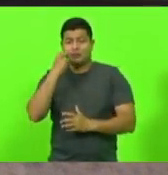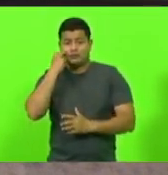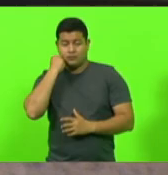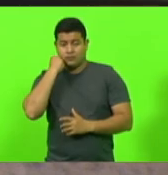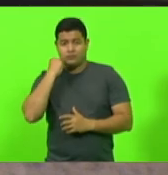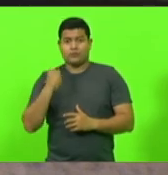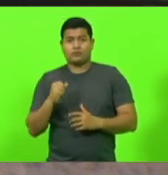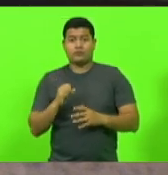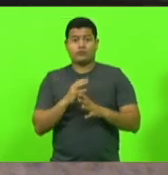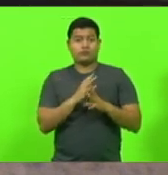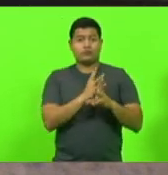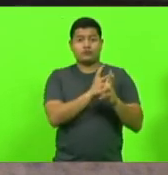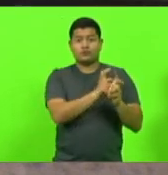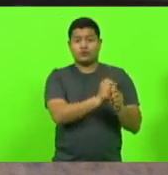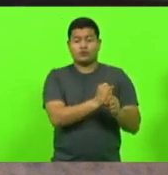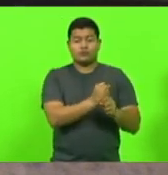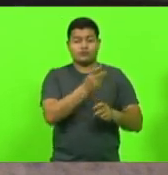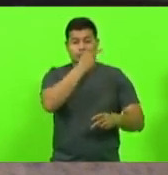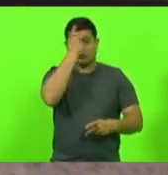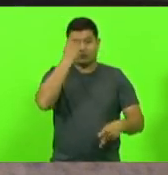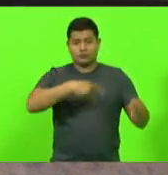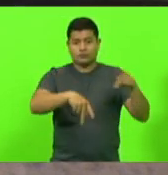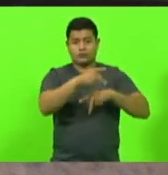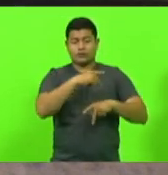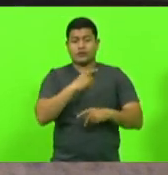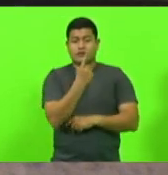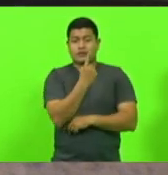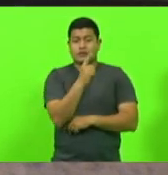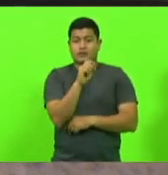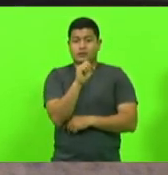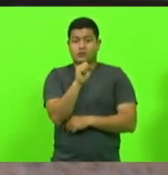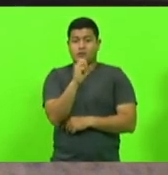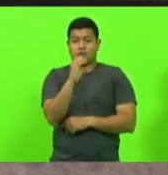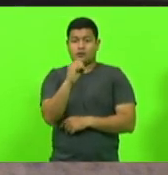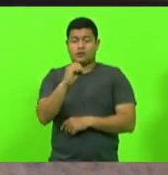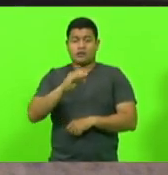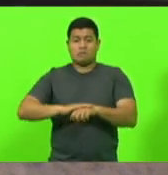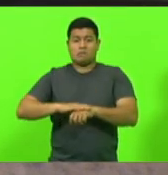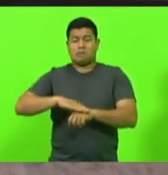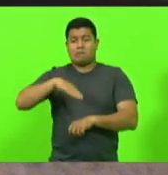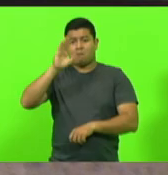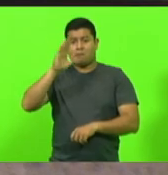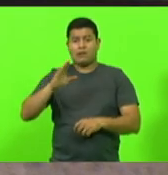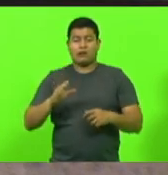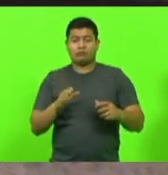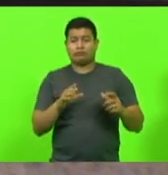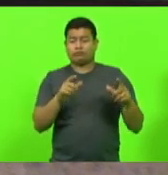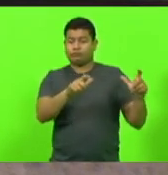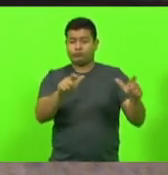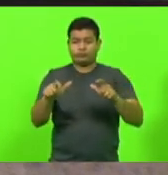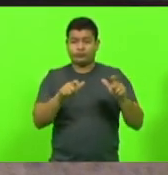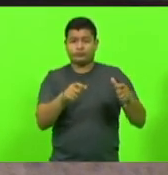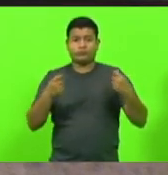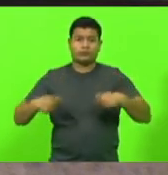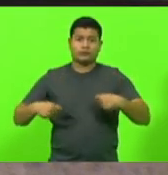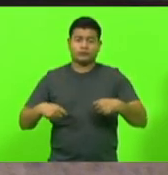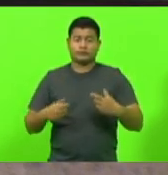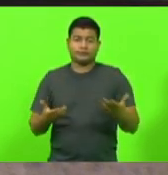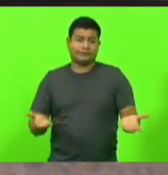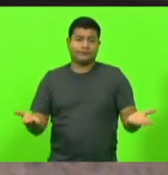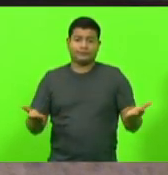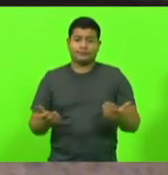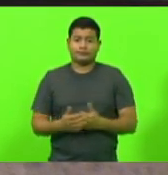população que se encontra nessa situação de vulnerabilidade no Estado de Santa Catarina. Então, por isso, senhor presidente, senhores